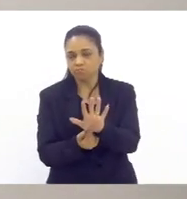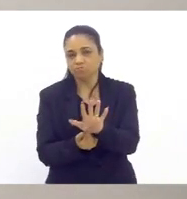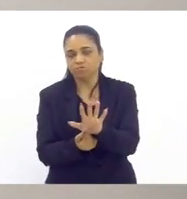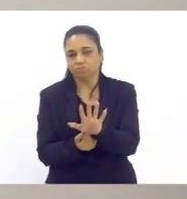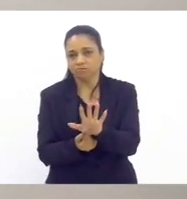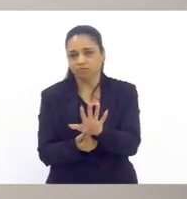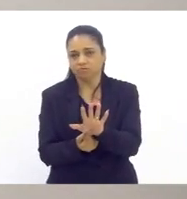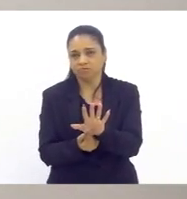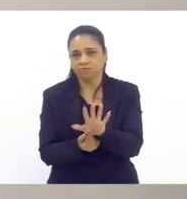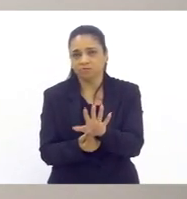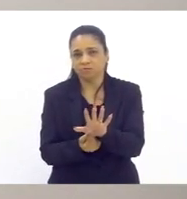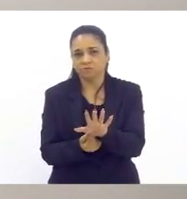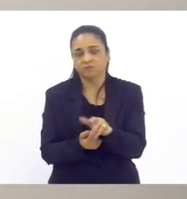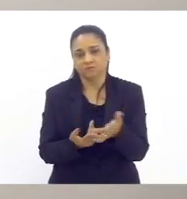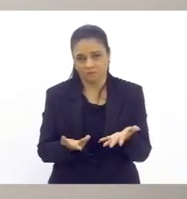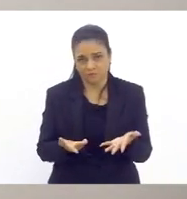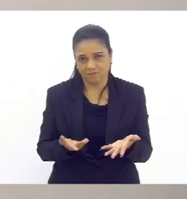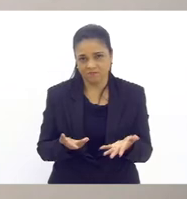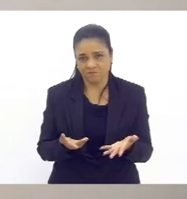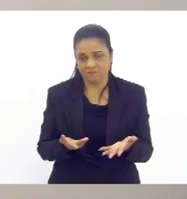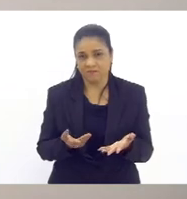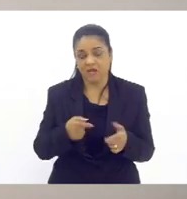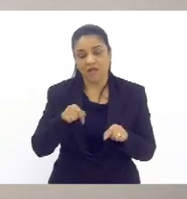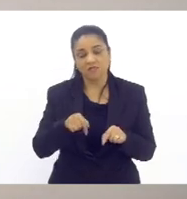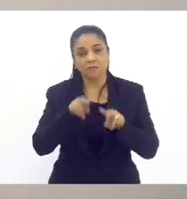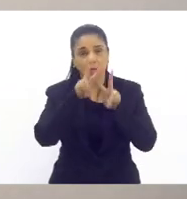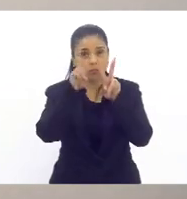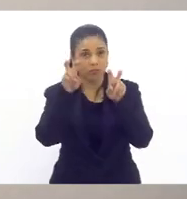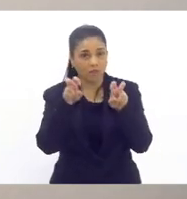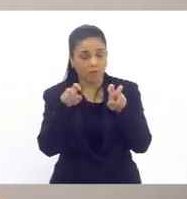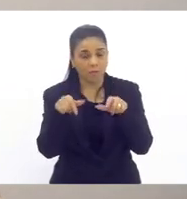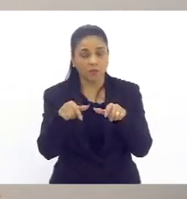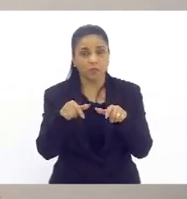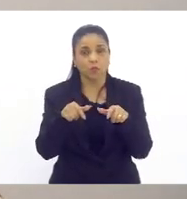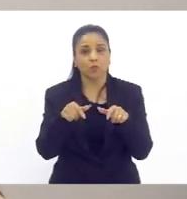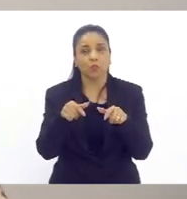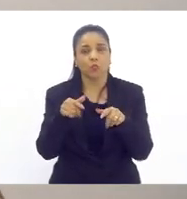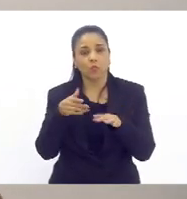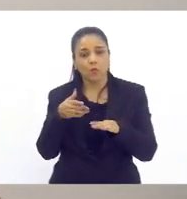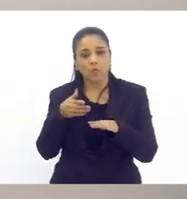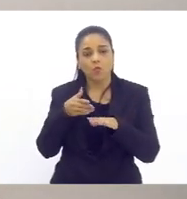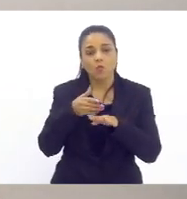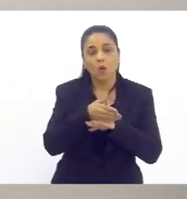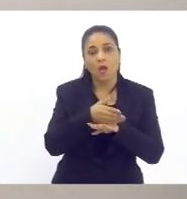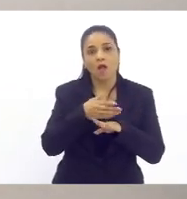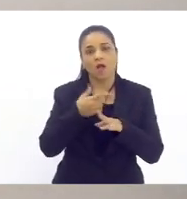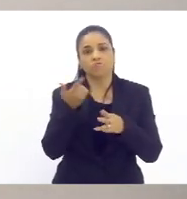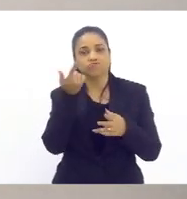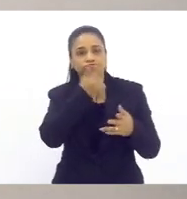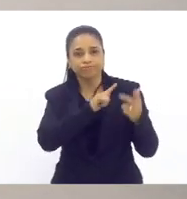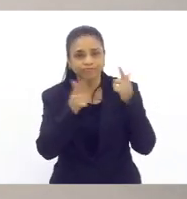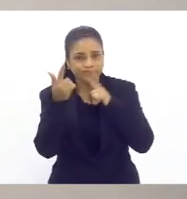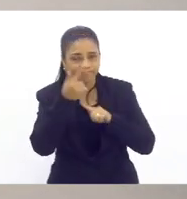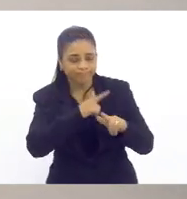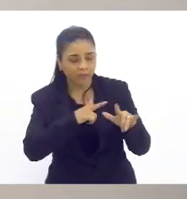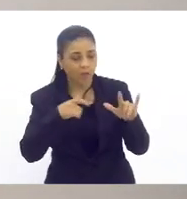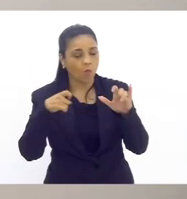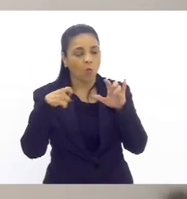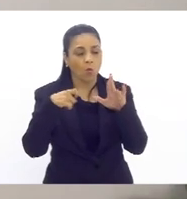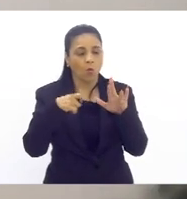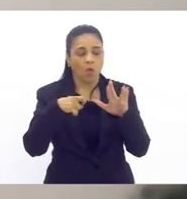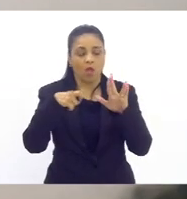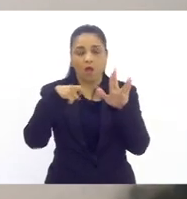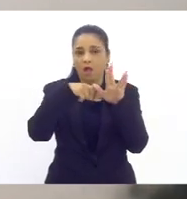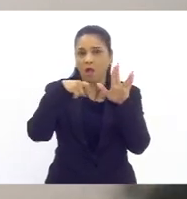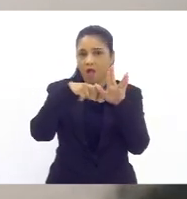foi colocado aqui sobre o acesso a essa cannabis medicinal como que isso é caro e como isso